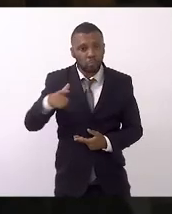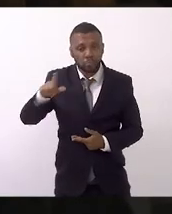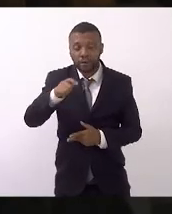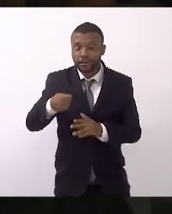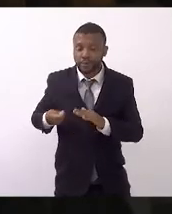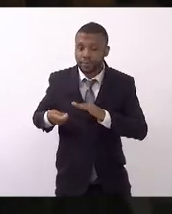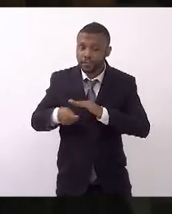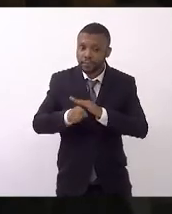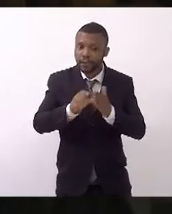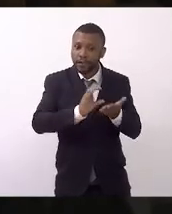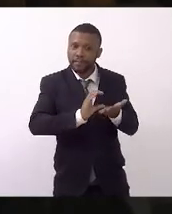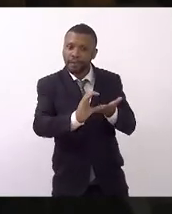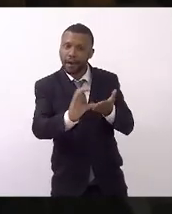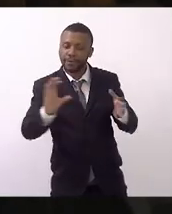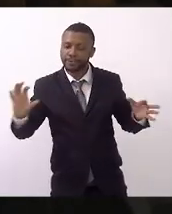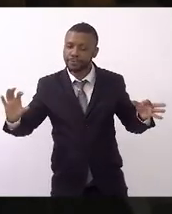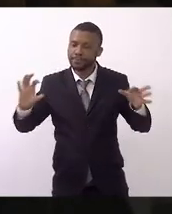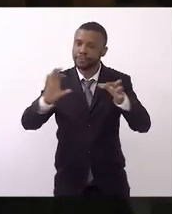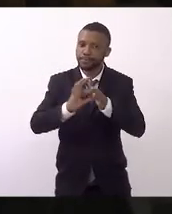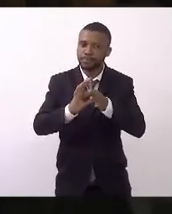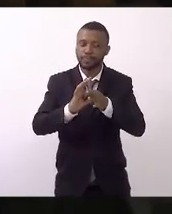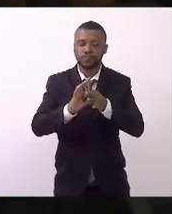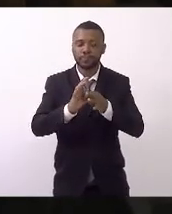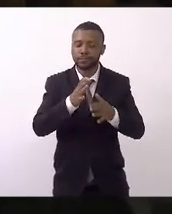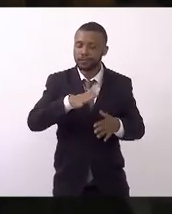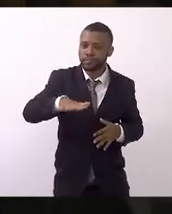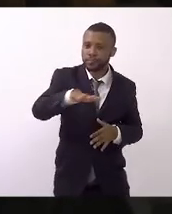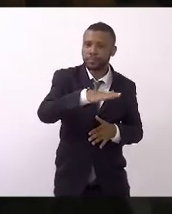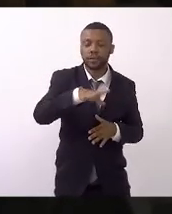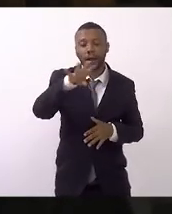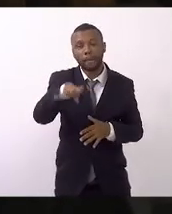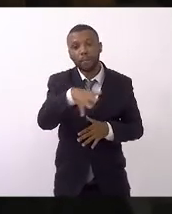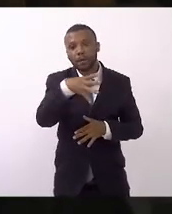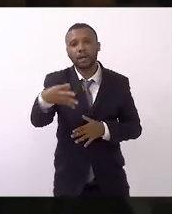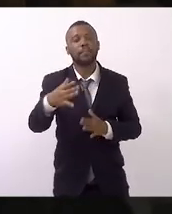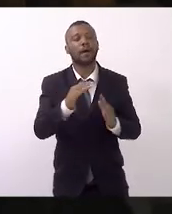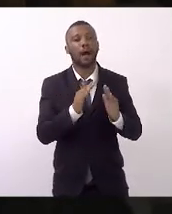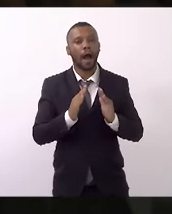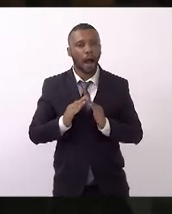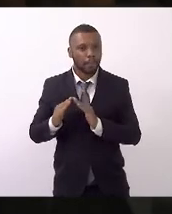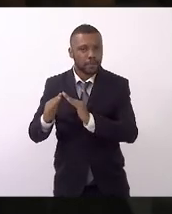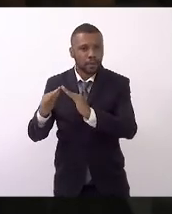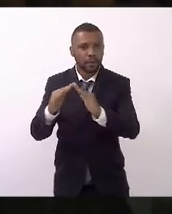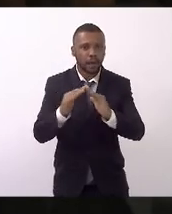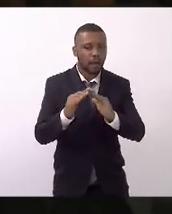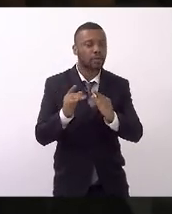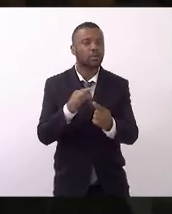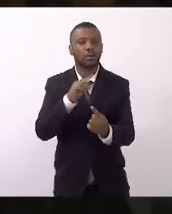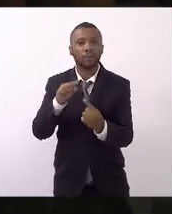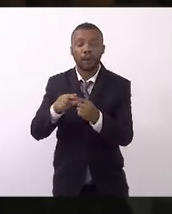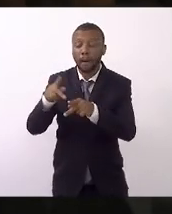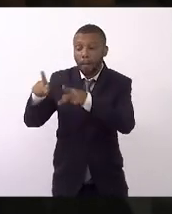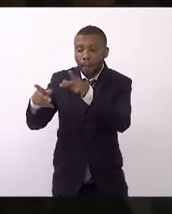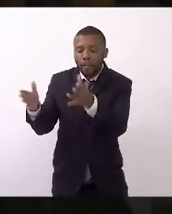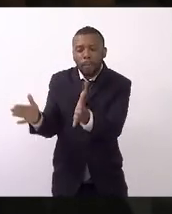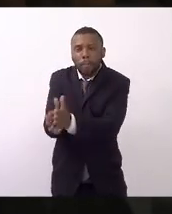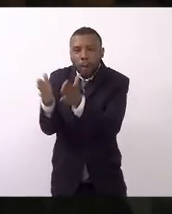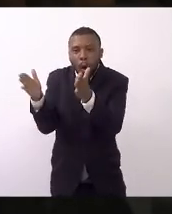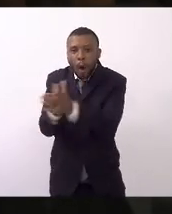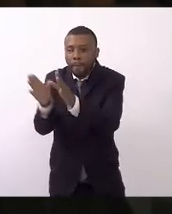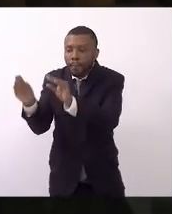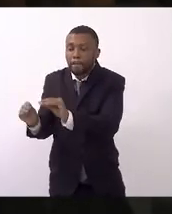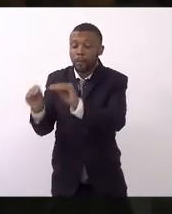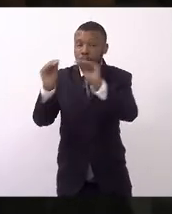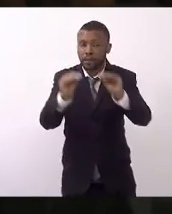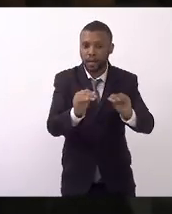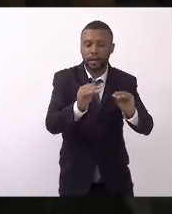investem sistematicamente em programas habitacionais para tirar o povo das áreas de risco,